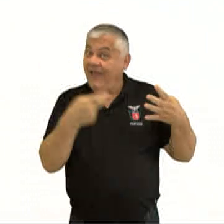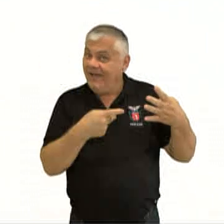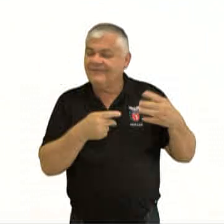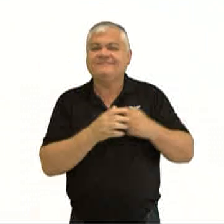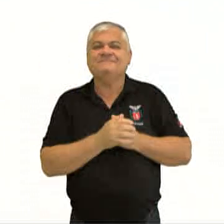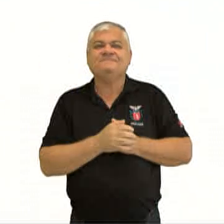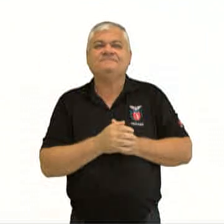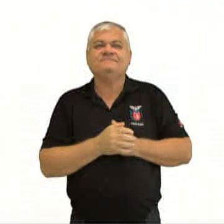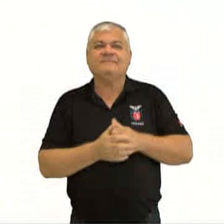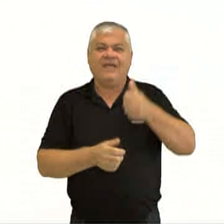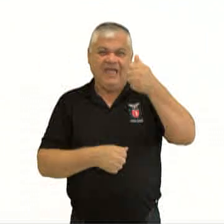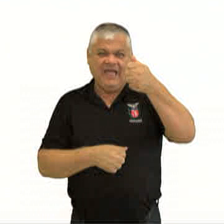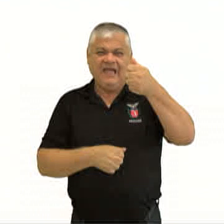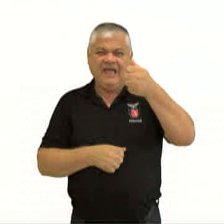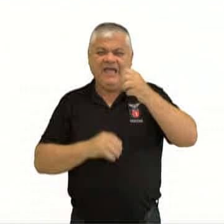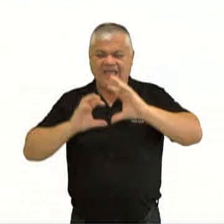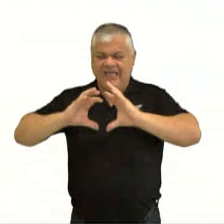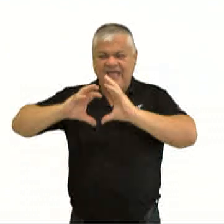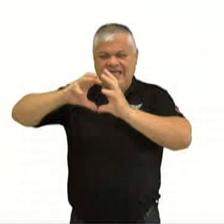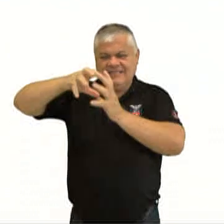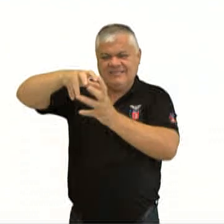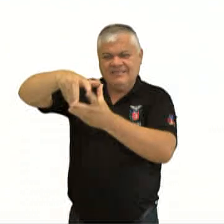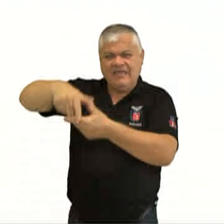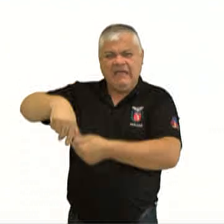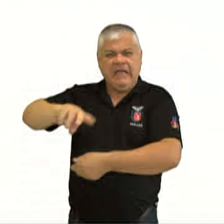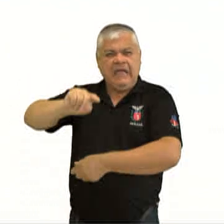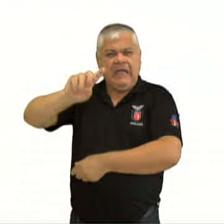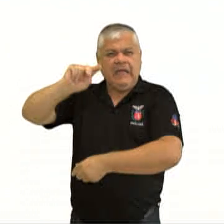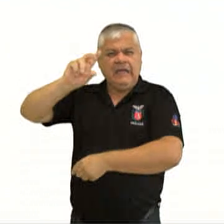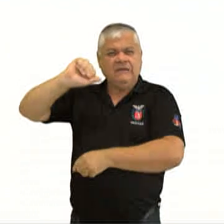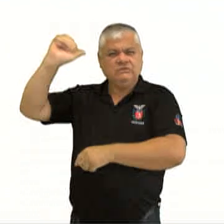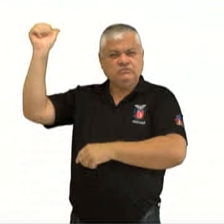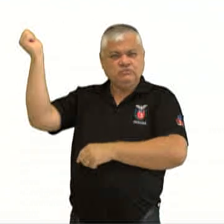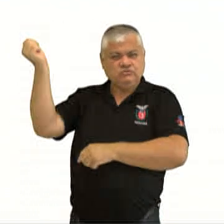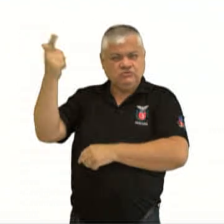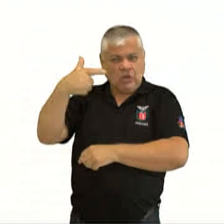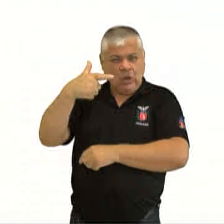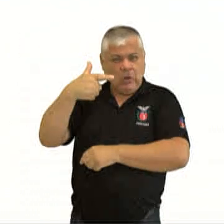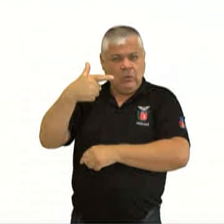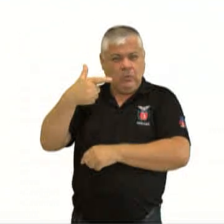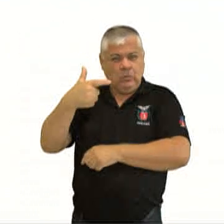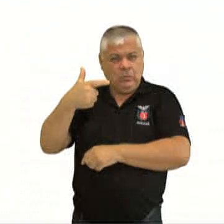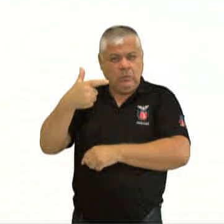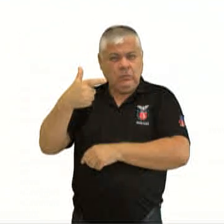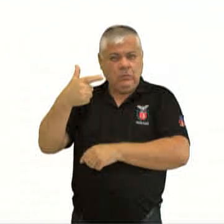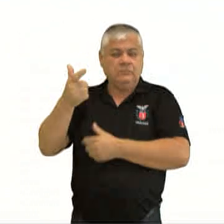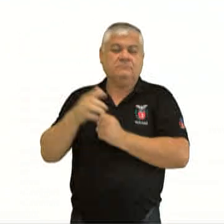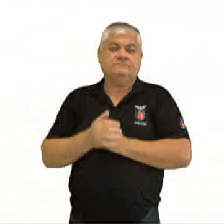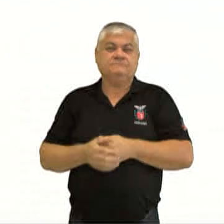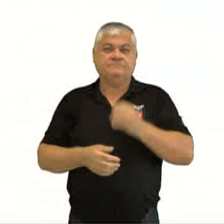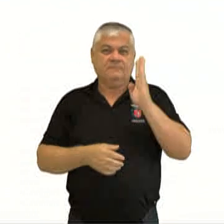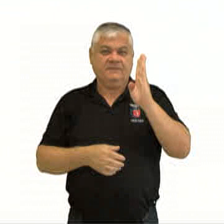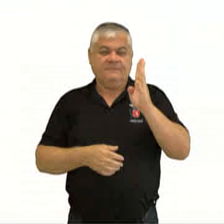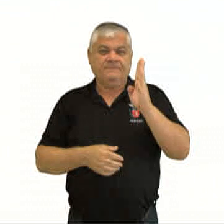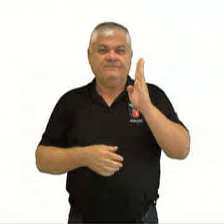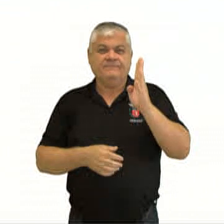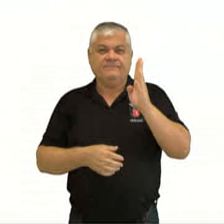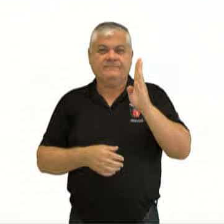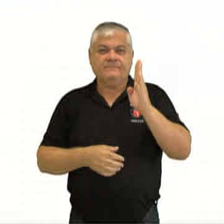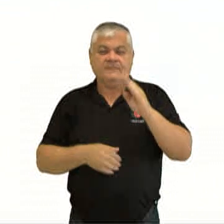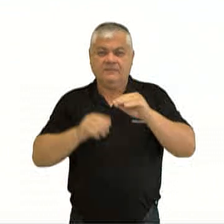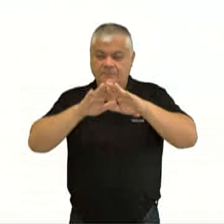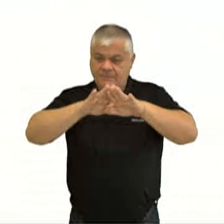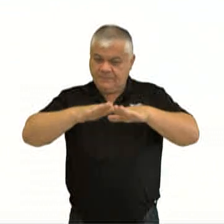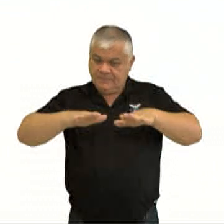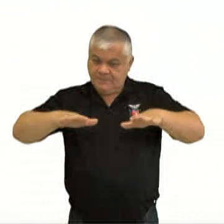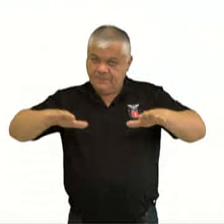A. A Terra se formou muito antes do Sol e dos demais planetas do Sistema Solar. Alternativa B. A superfície da